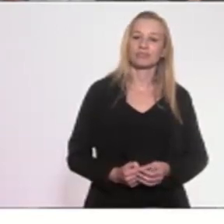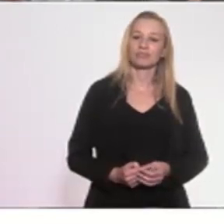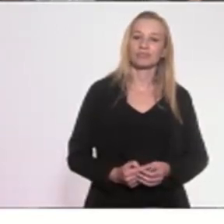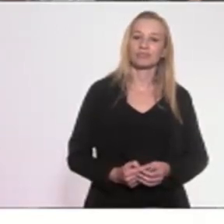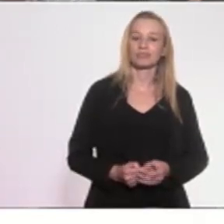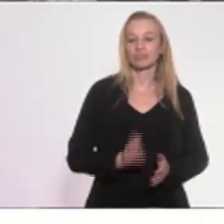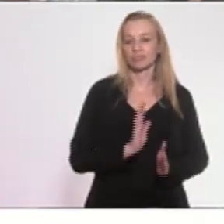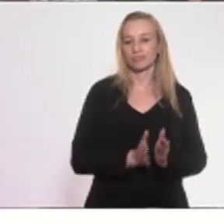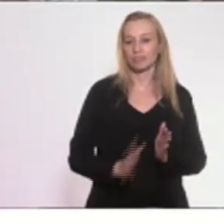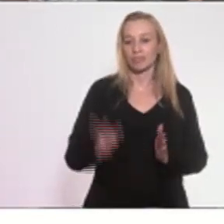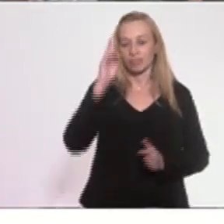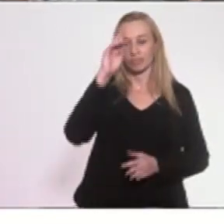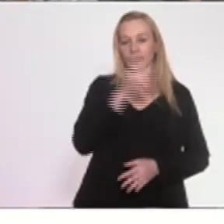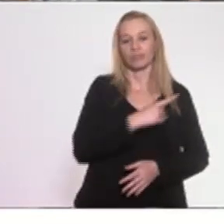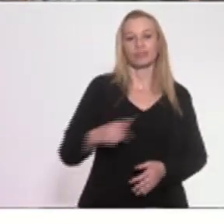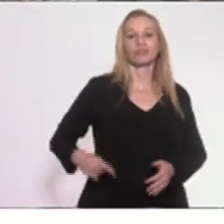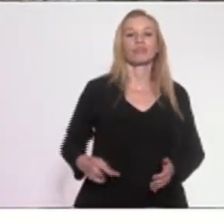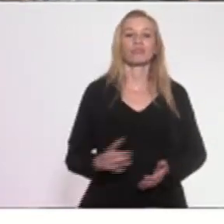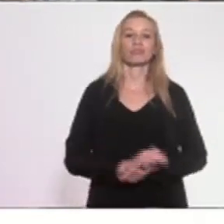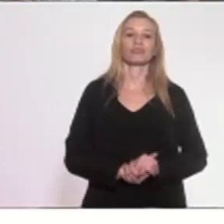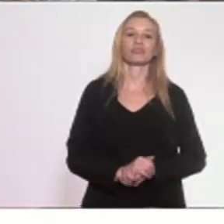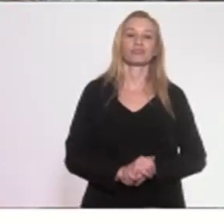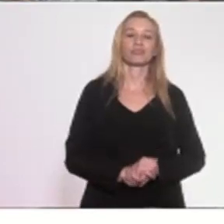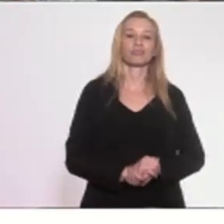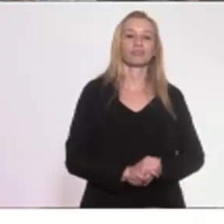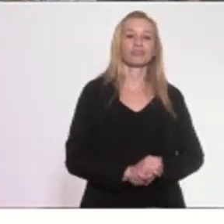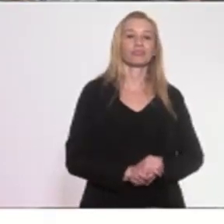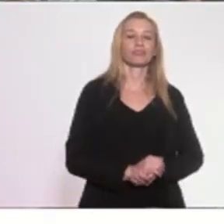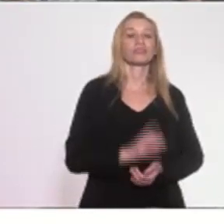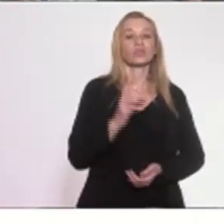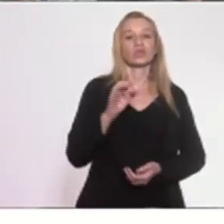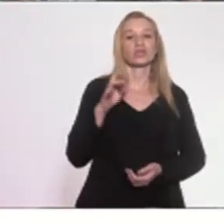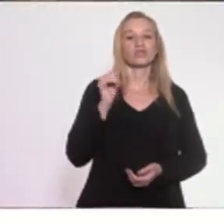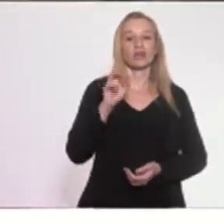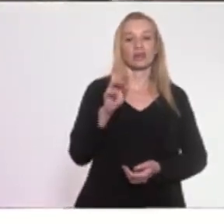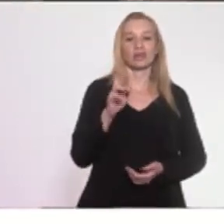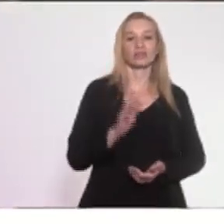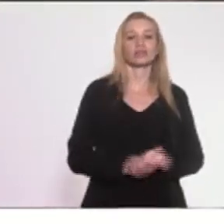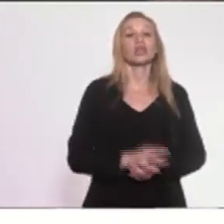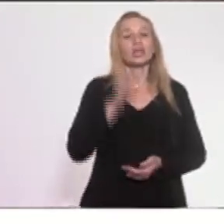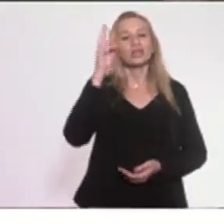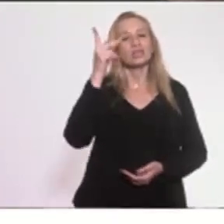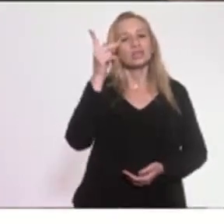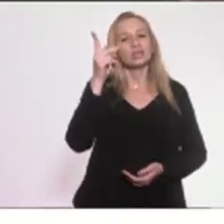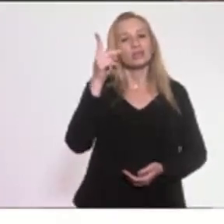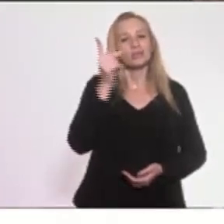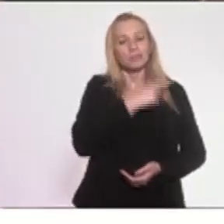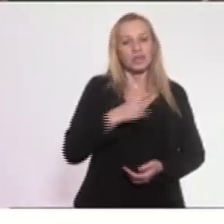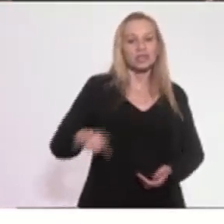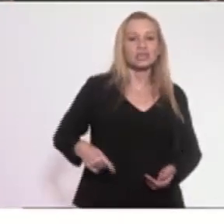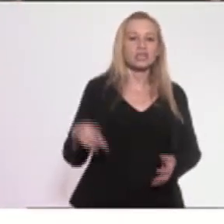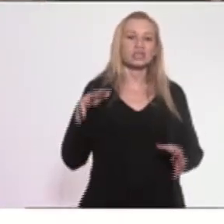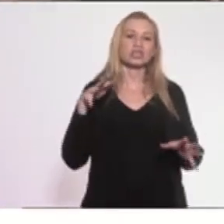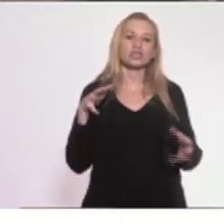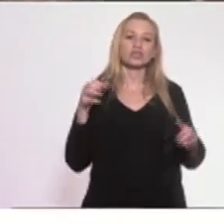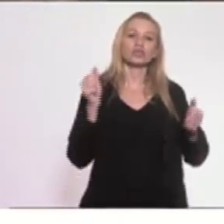Questão de ordem, presidente. Questão de ordem, deputado Rosenberg Reis. O presidente incluiu os